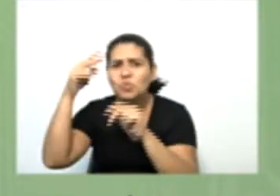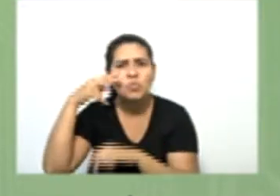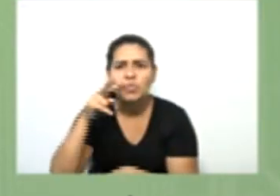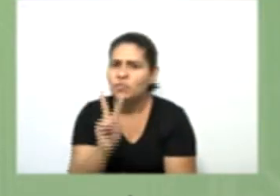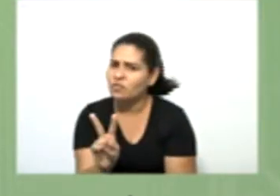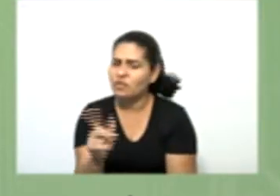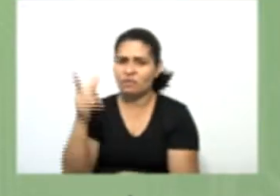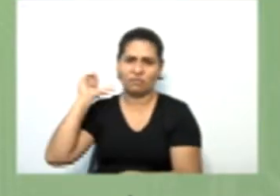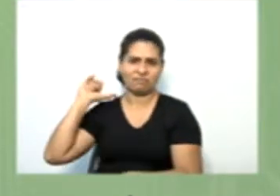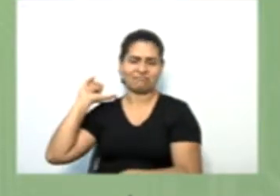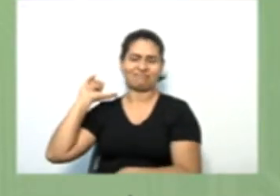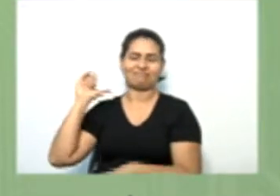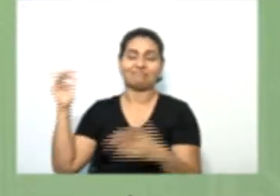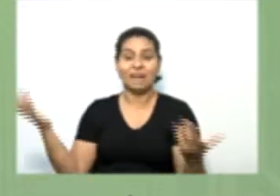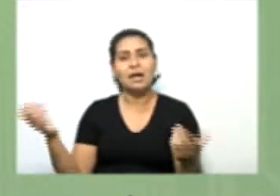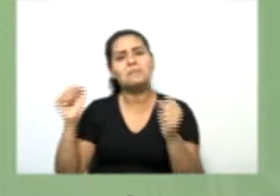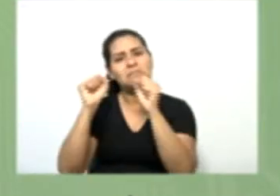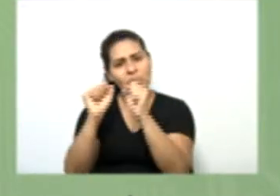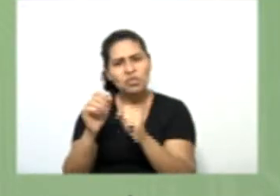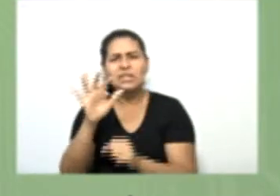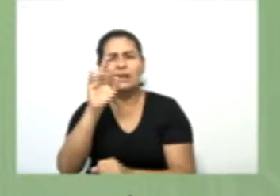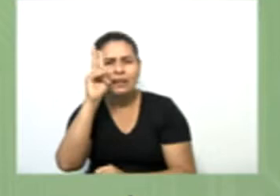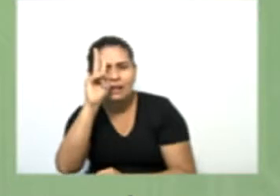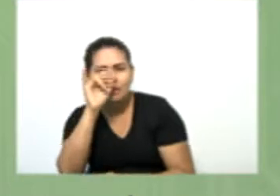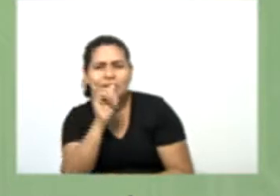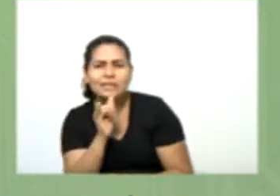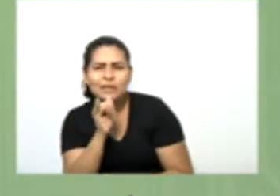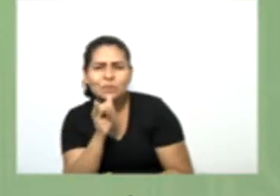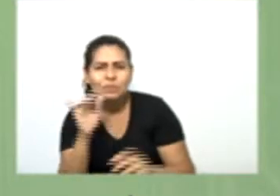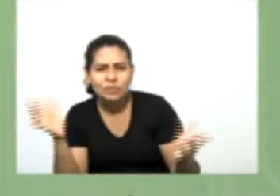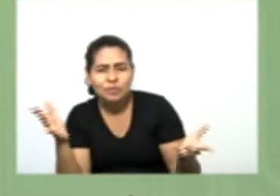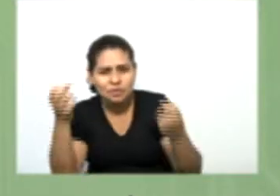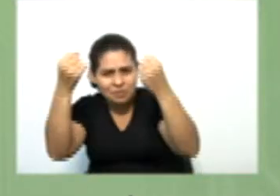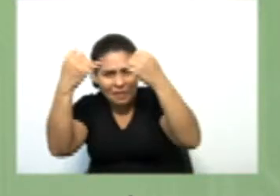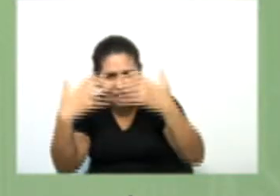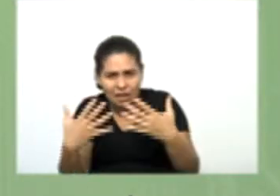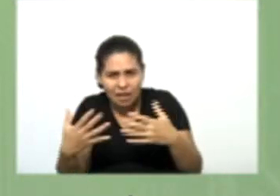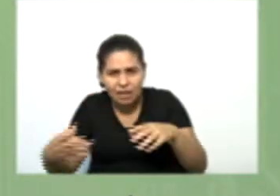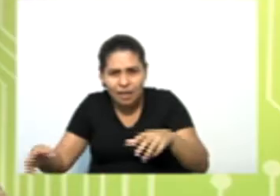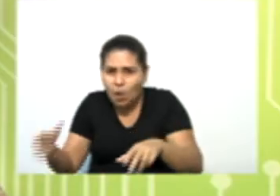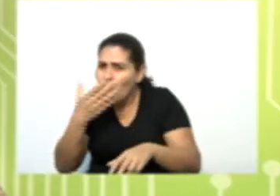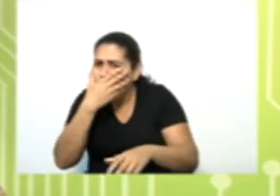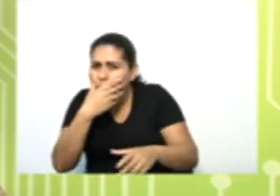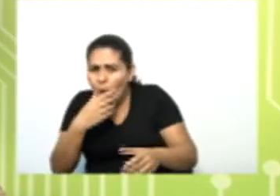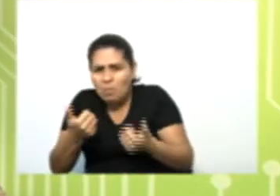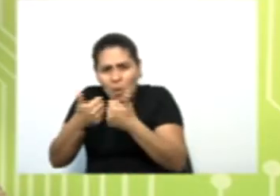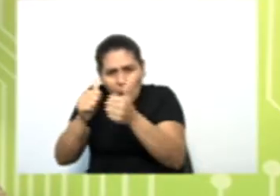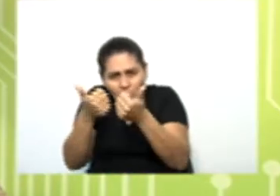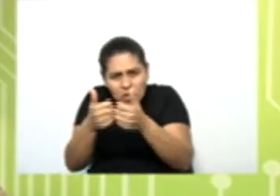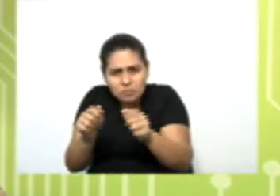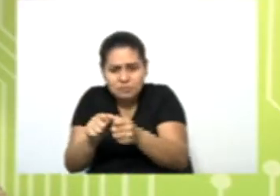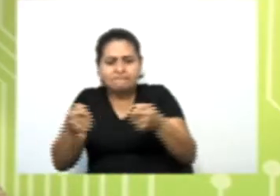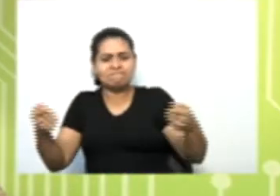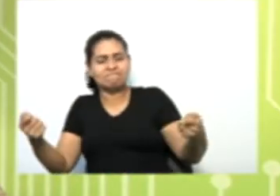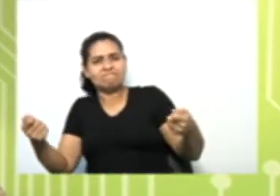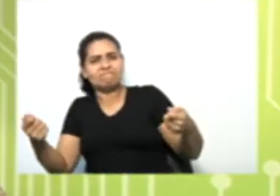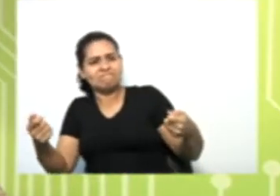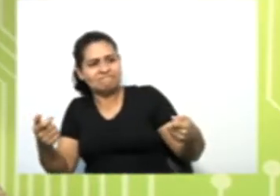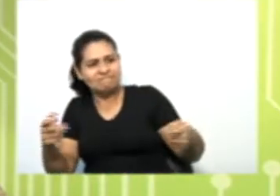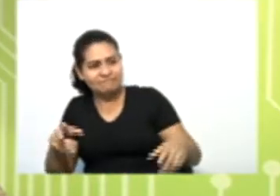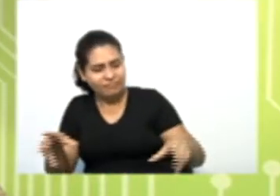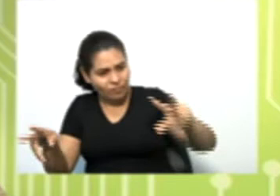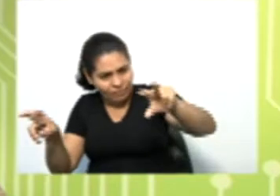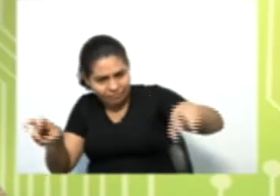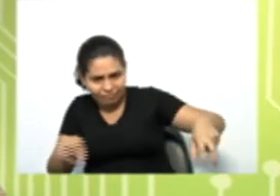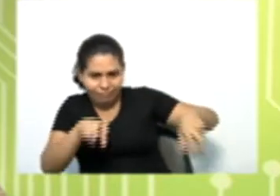viu anteriormente, não é? Lembra do exemplo lá que eu dei do senhor que entrou no ônibus? Pois é, ali houve um relacionamento, não